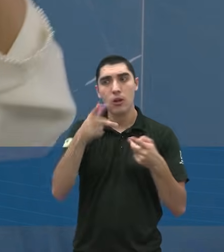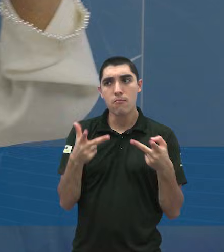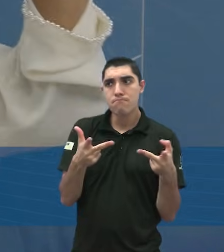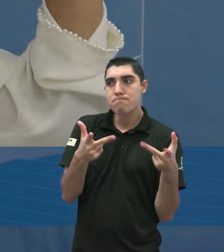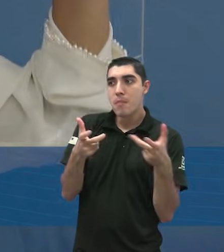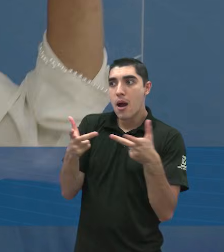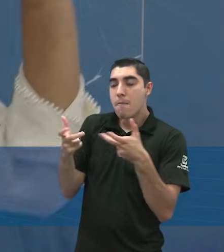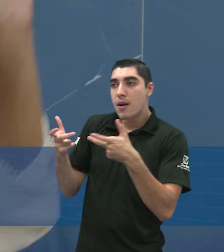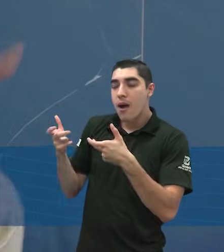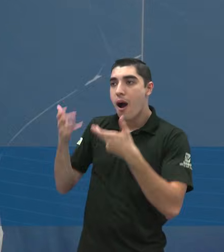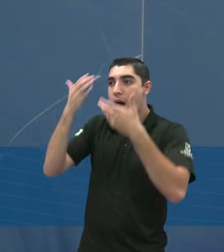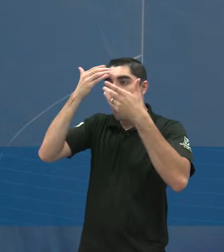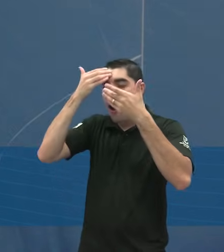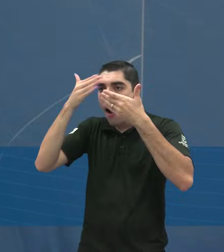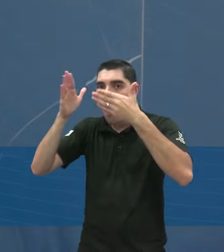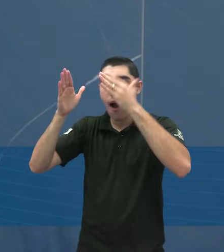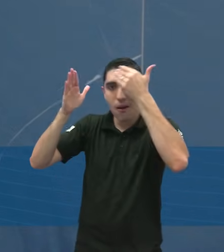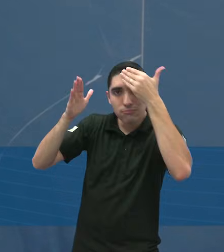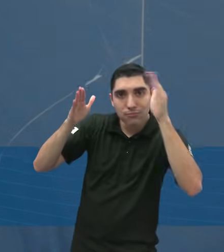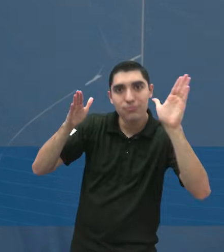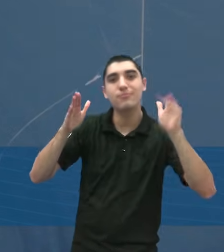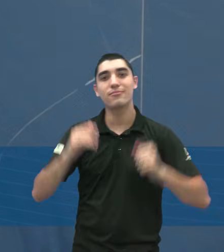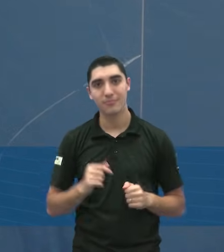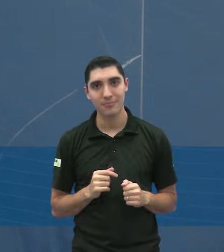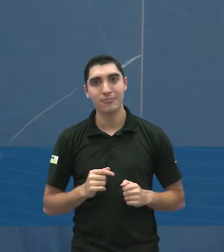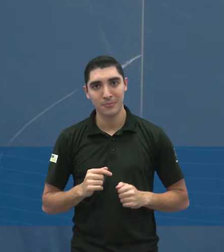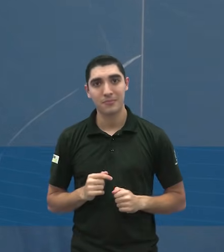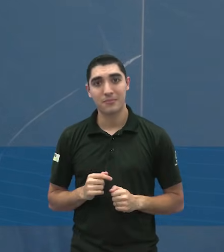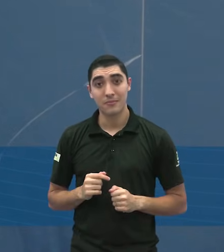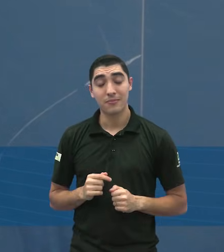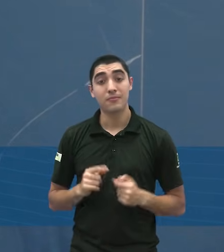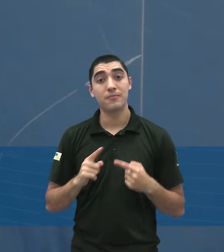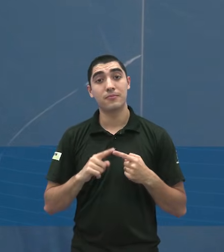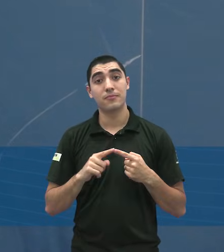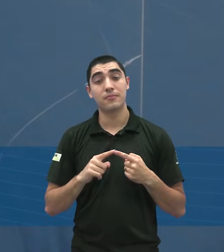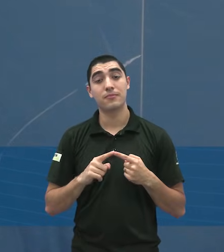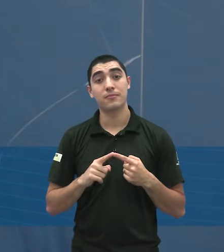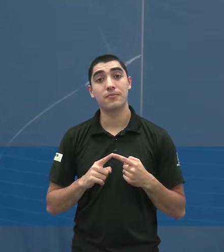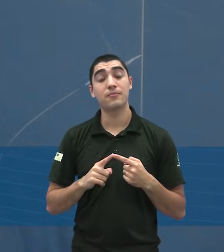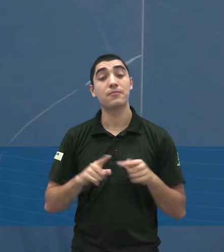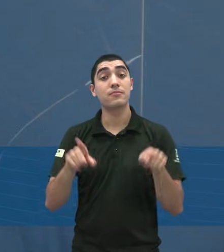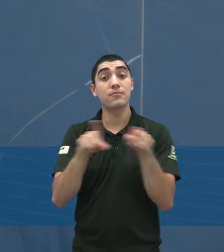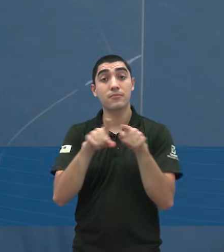começa a verificar outros horizontes. E também